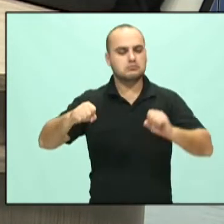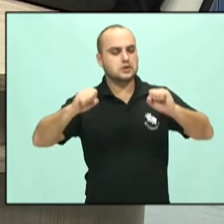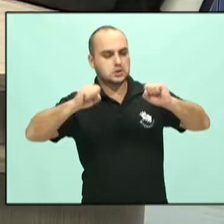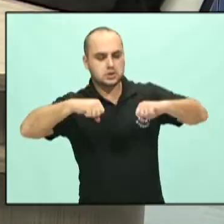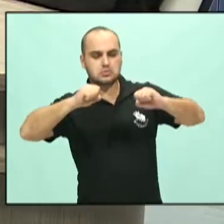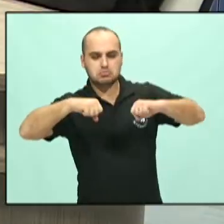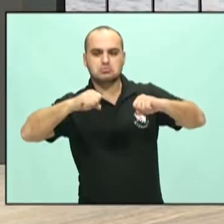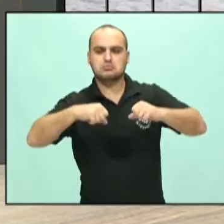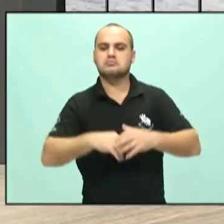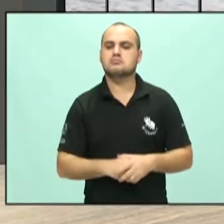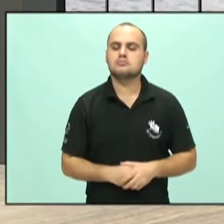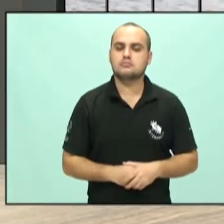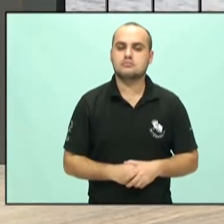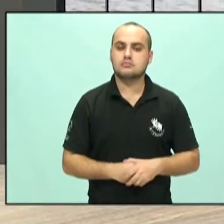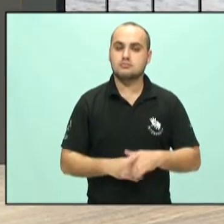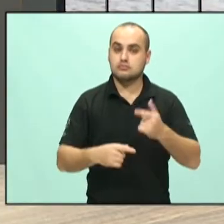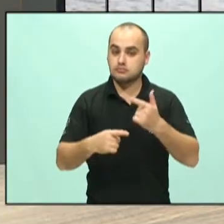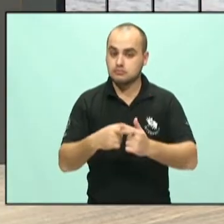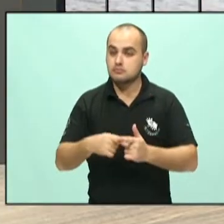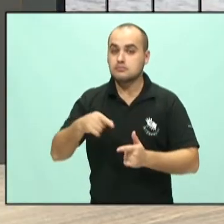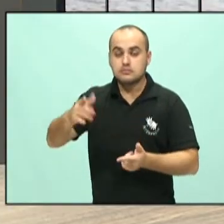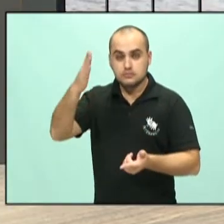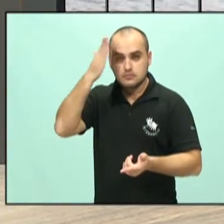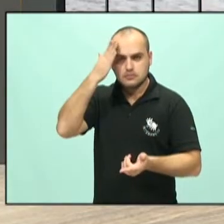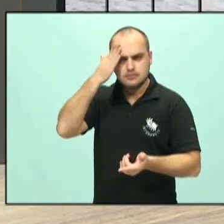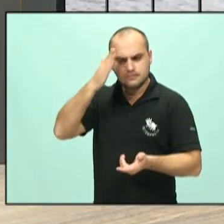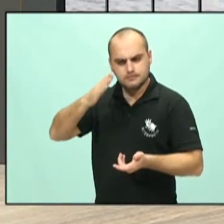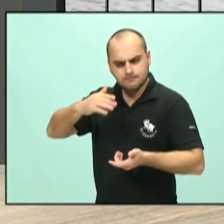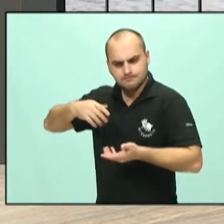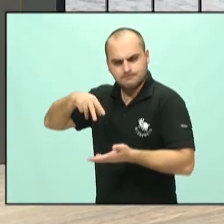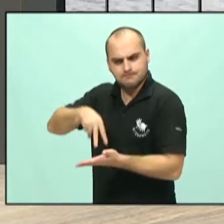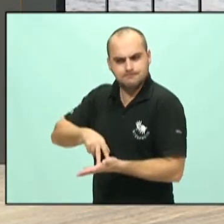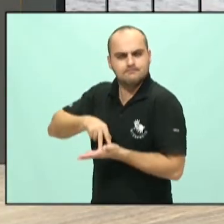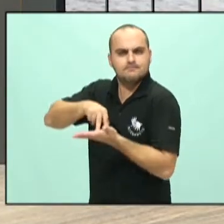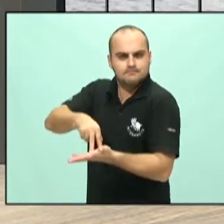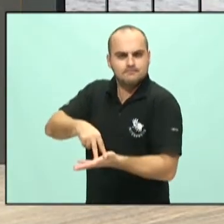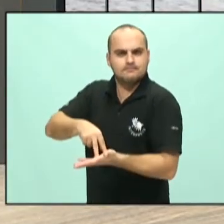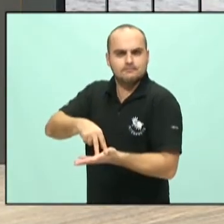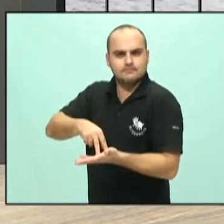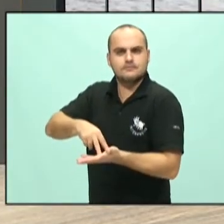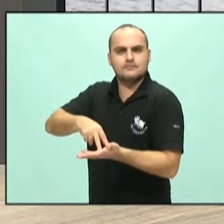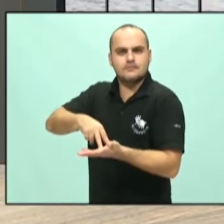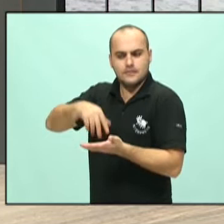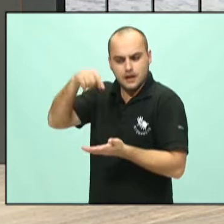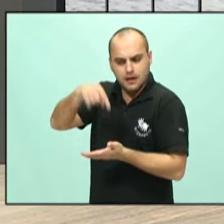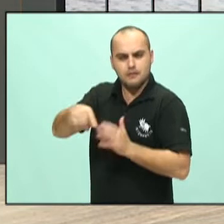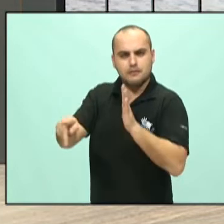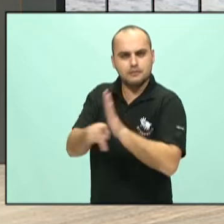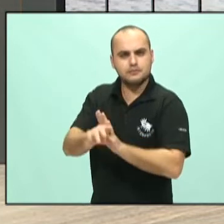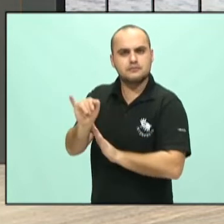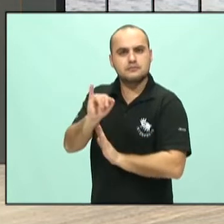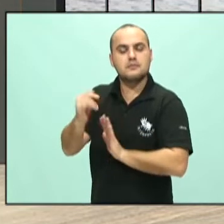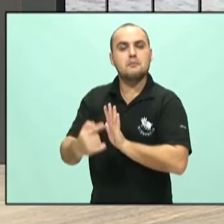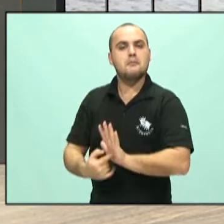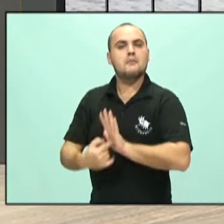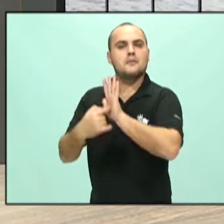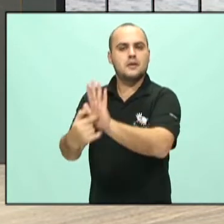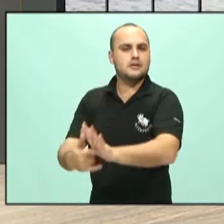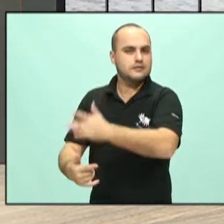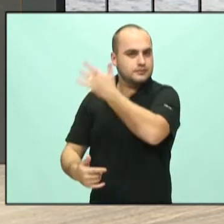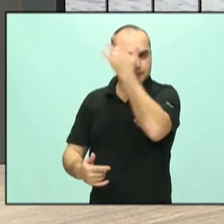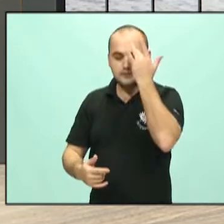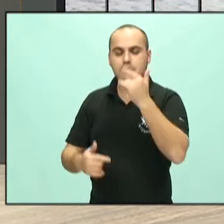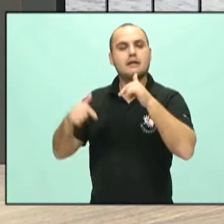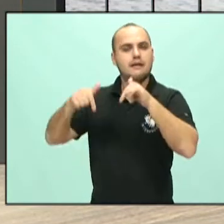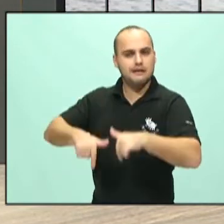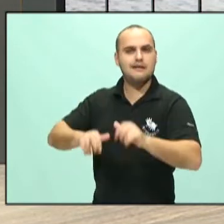gente sabe que toda essa questão do engajamento, trazendo esse engajamento para cá, a gente tem como mostrar para as pessoas da região que